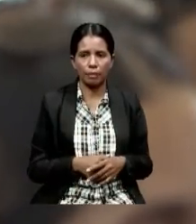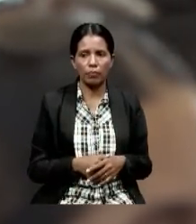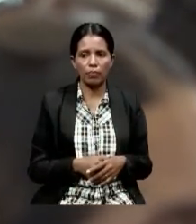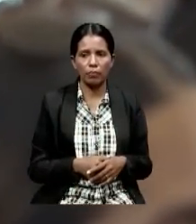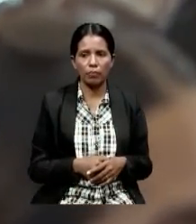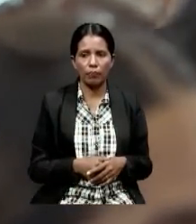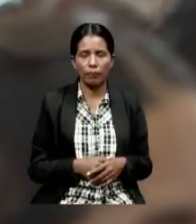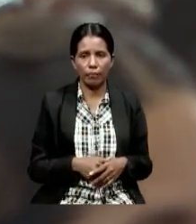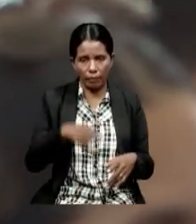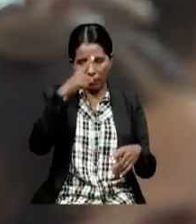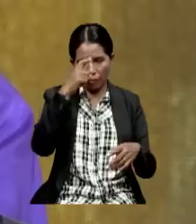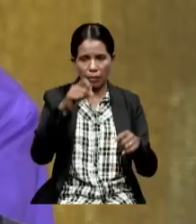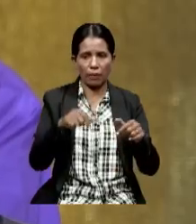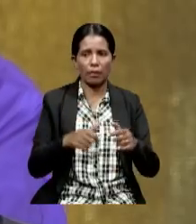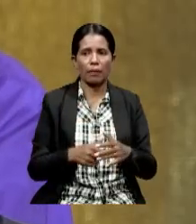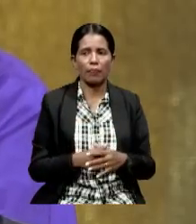Também